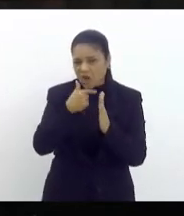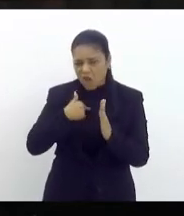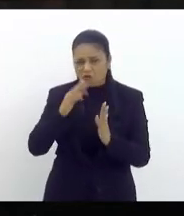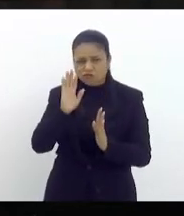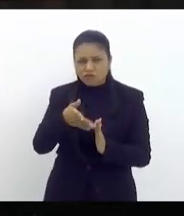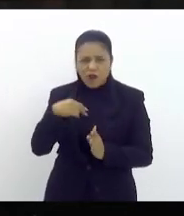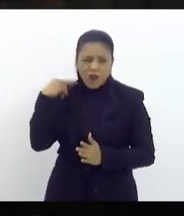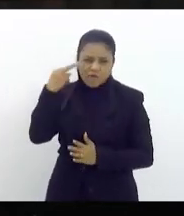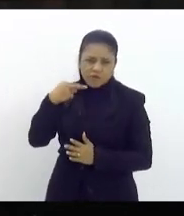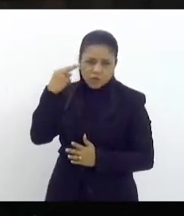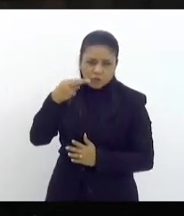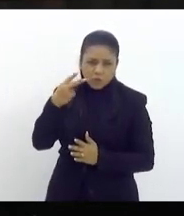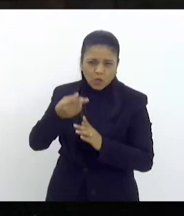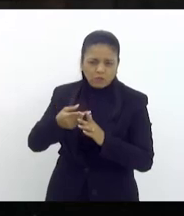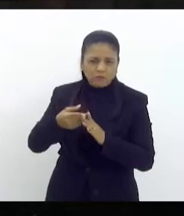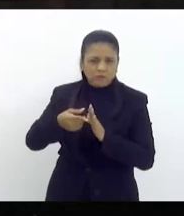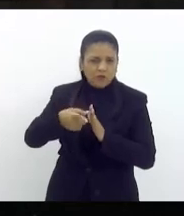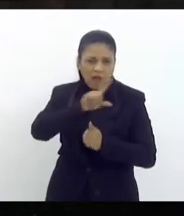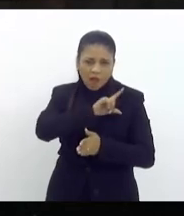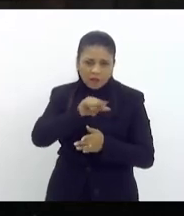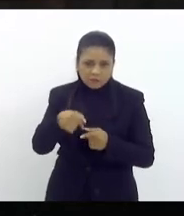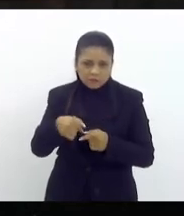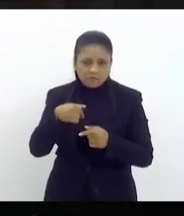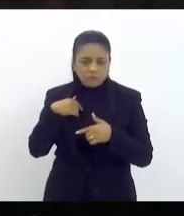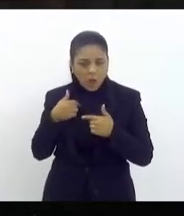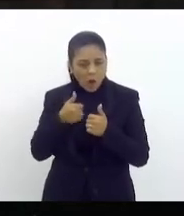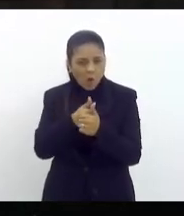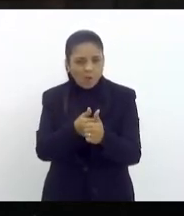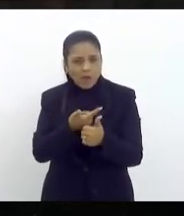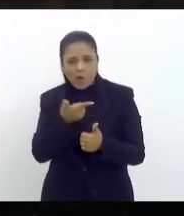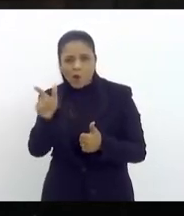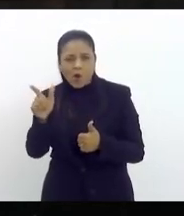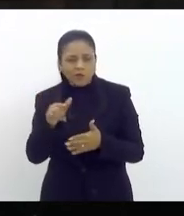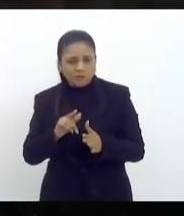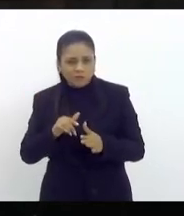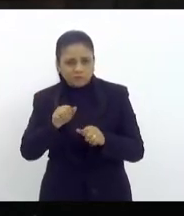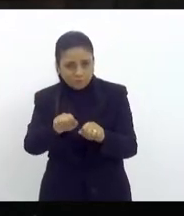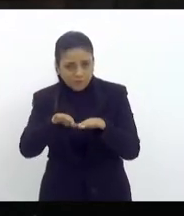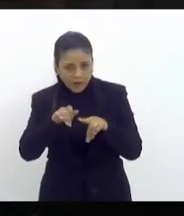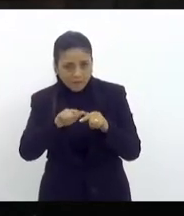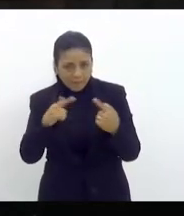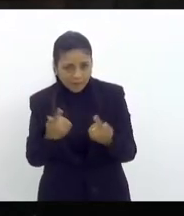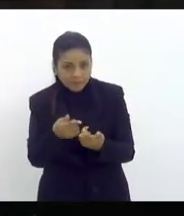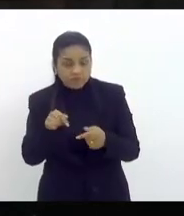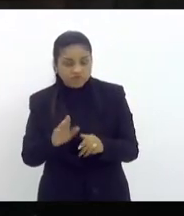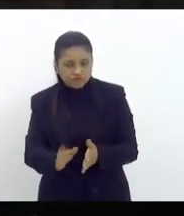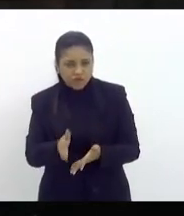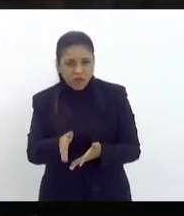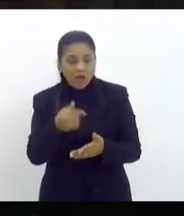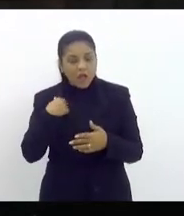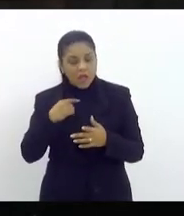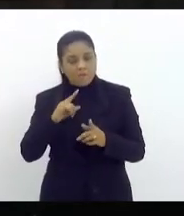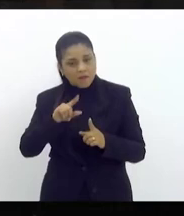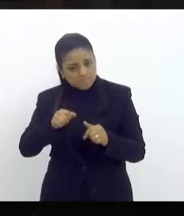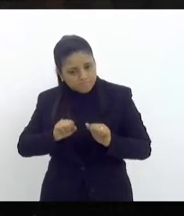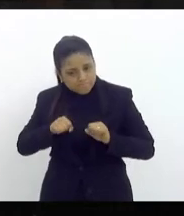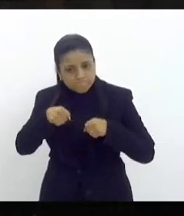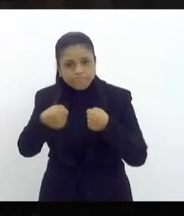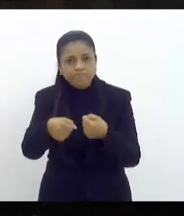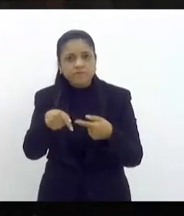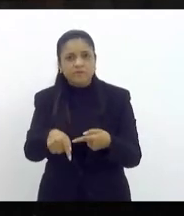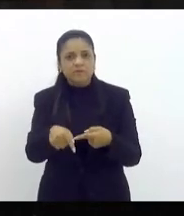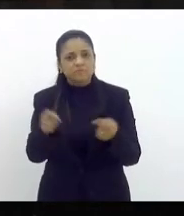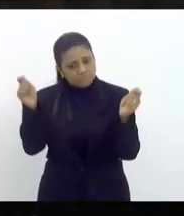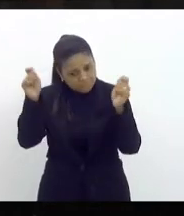já acompanhei outros parlamentos é para ser impositiva é para ter a capacidade do que sai